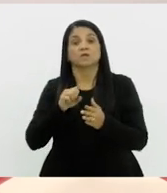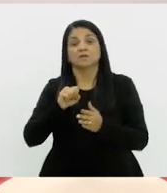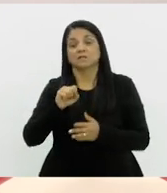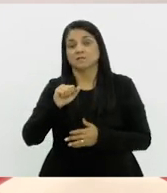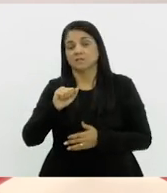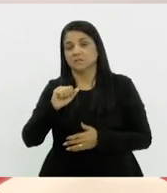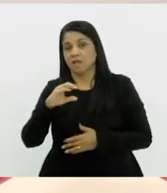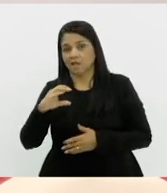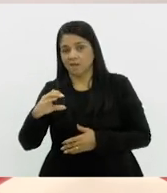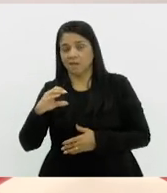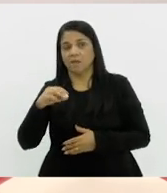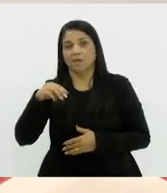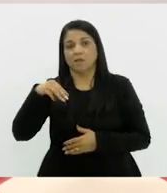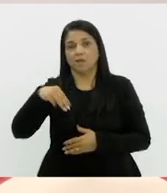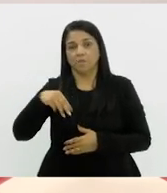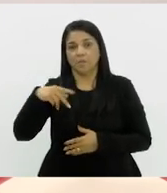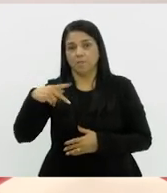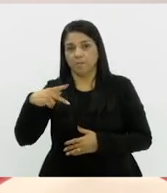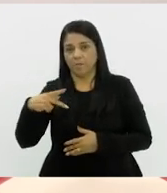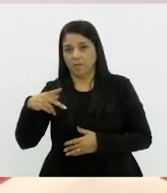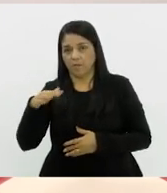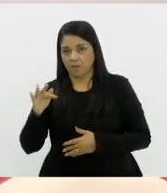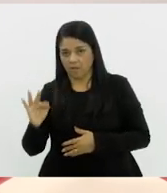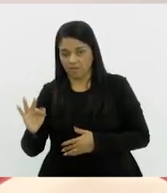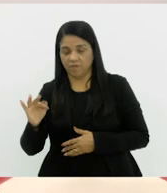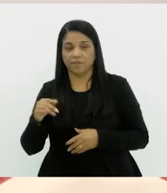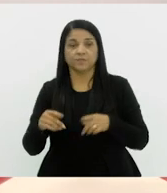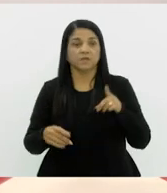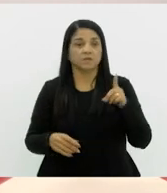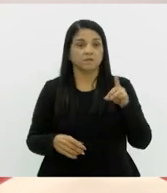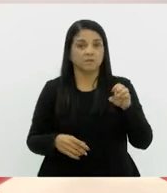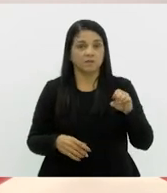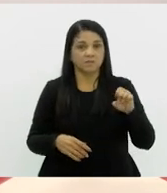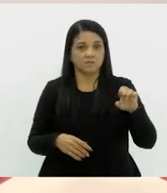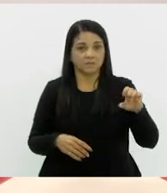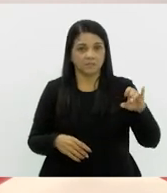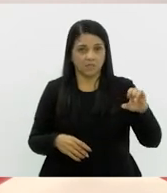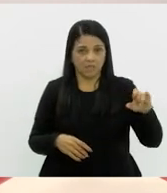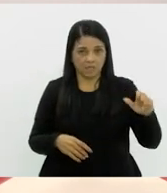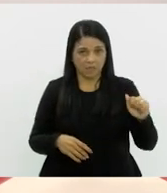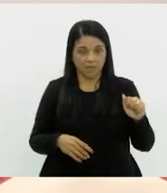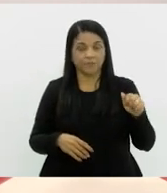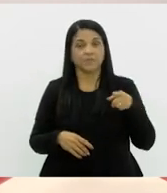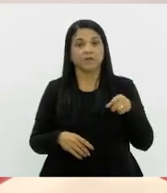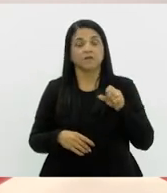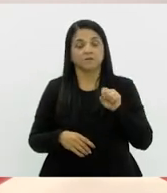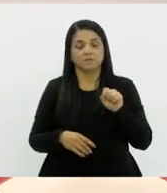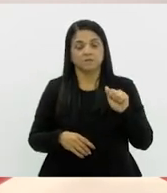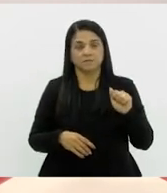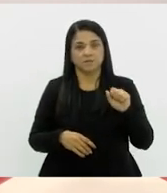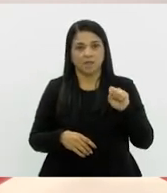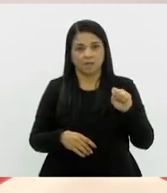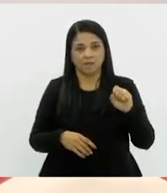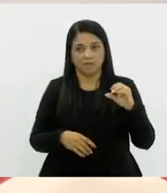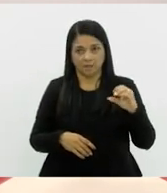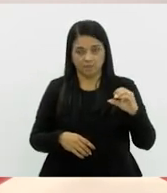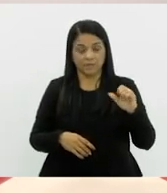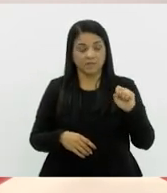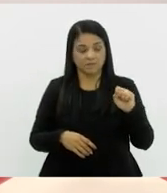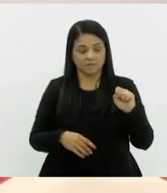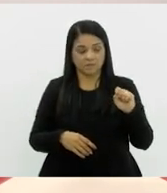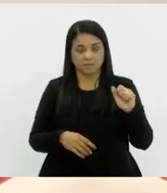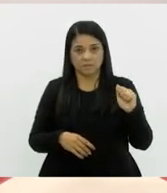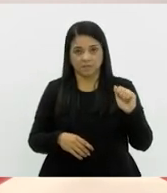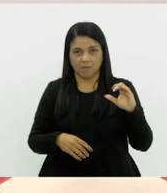é saque MPF. O saque do DSEA, a mesma coisa, saque DSEA. S-A-C, né?